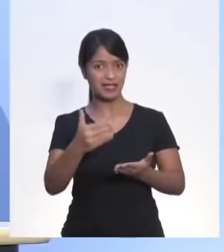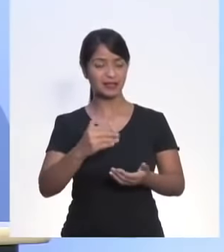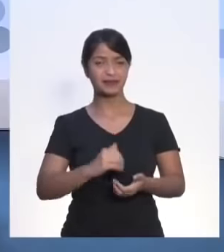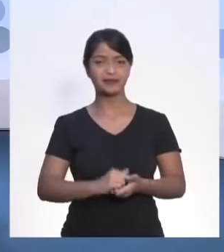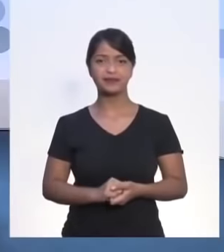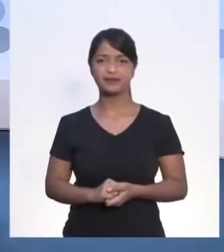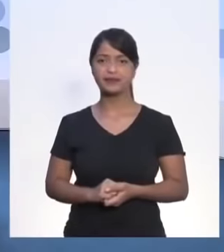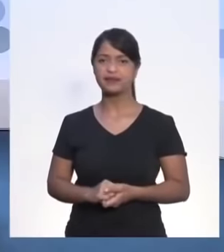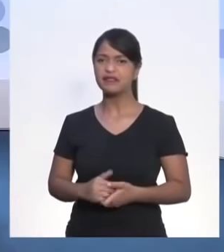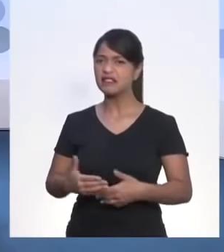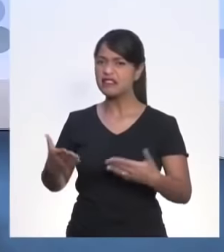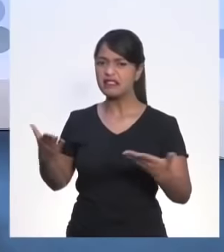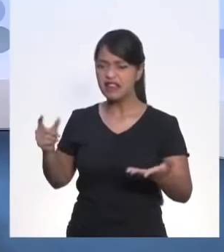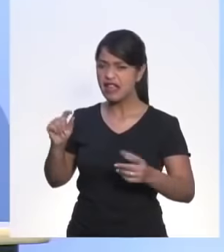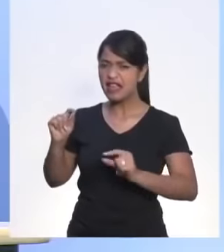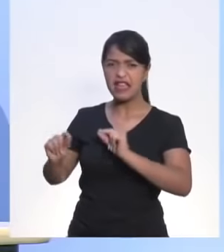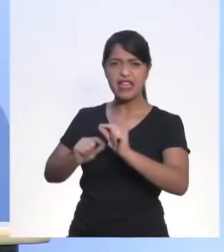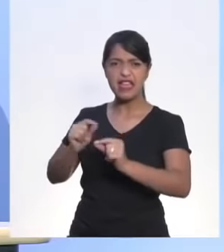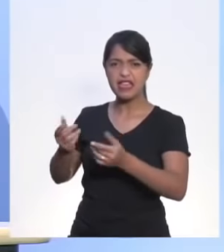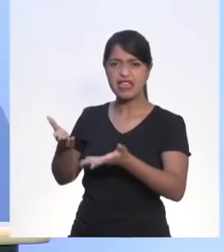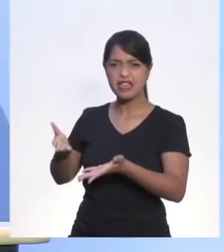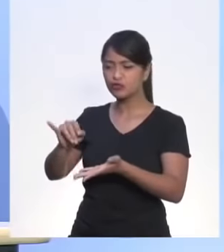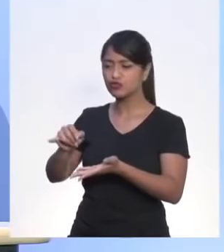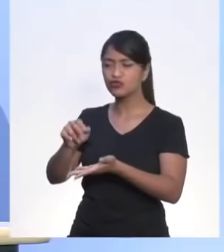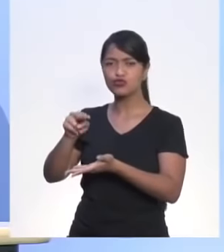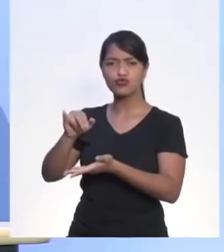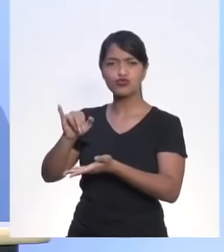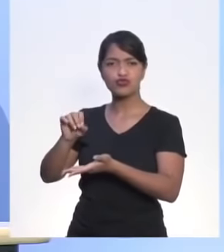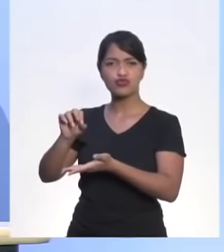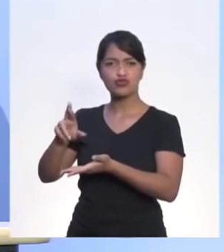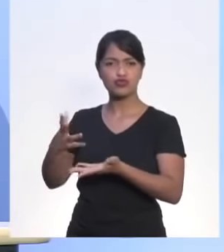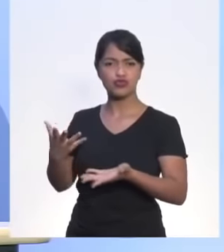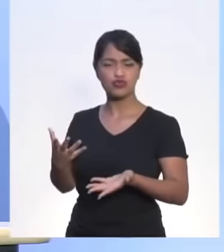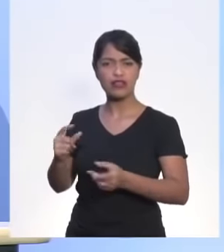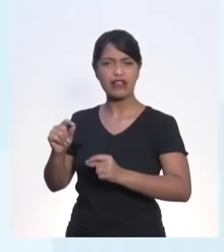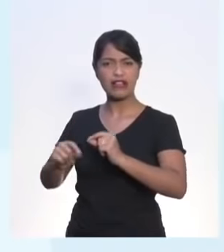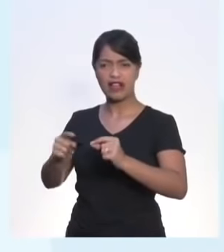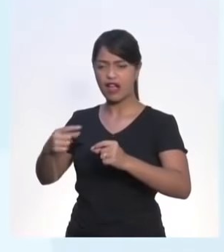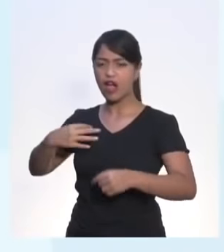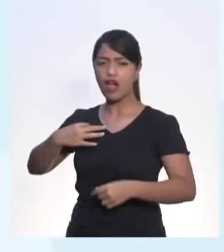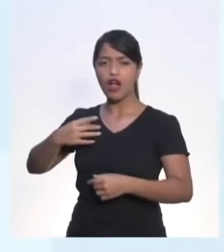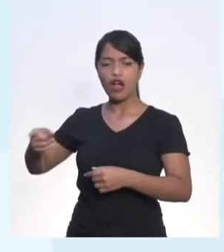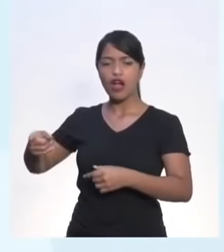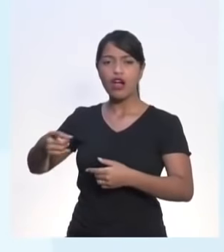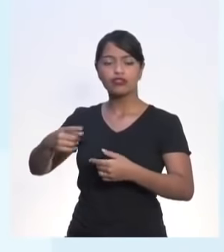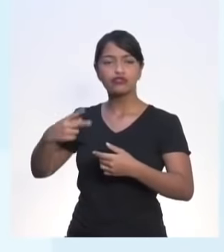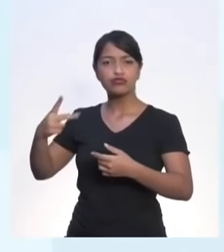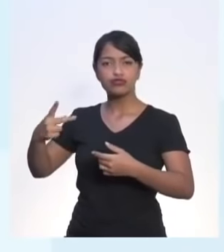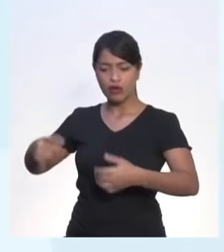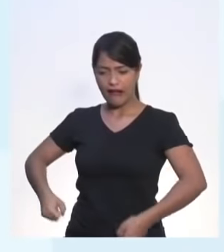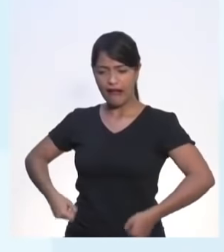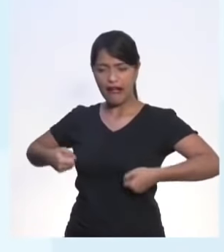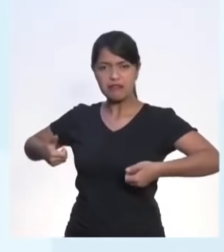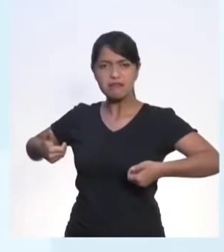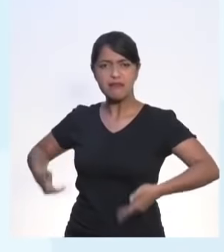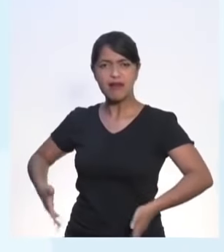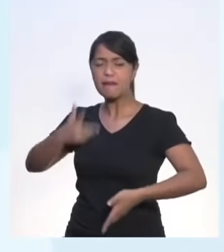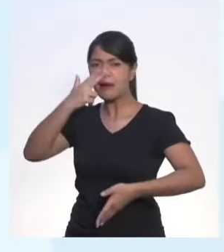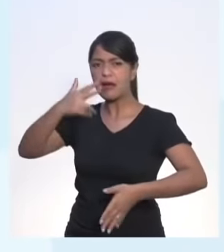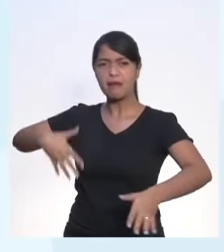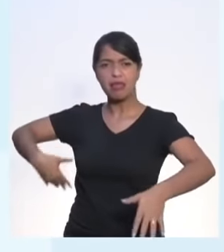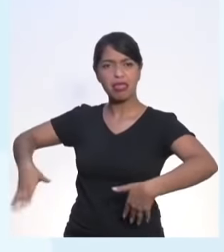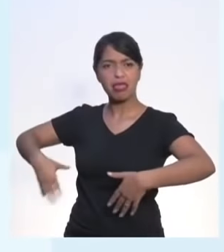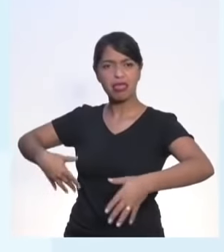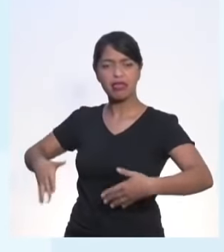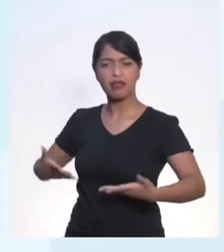Que desmantelo é esse, Júnior? Essas caça-réa lá embaixo, mostrando a cueca feito malandro? Vem cá